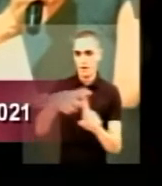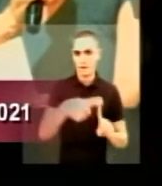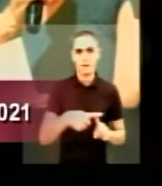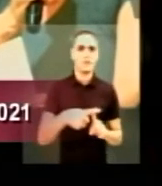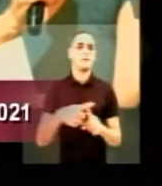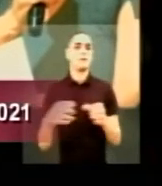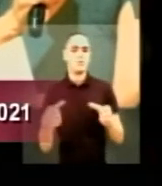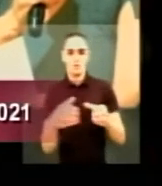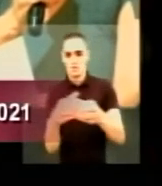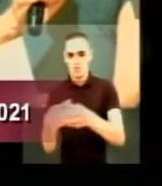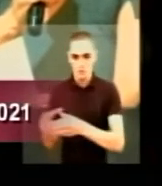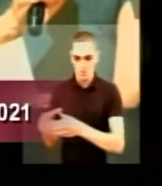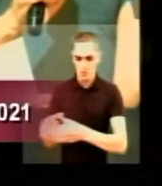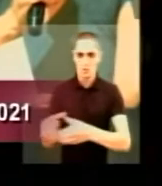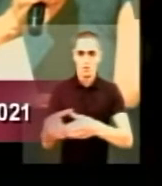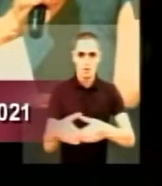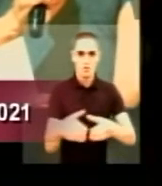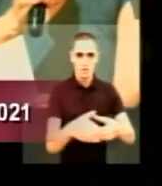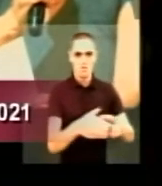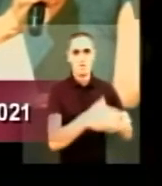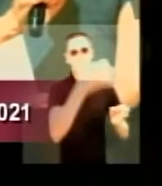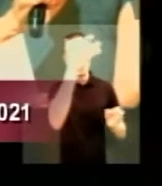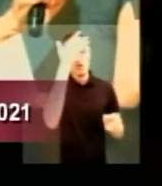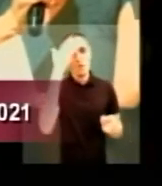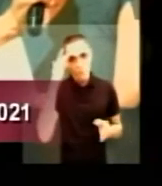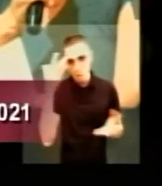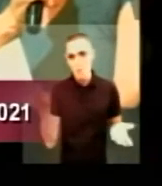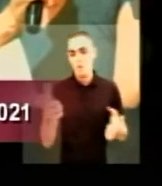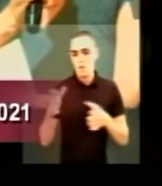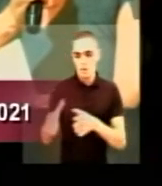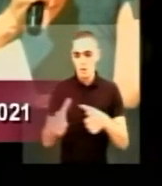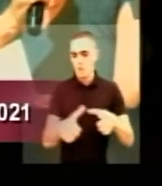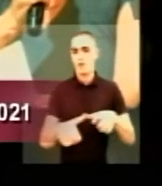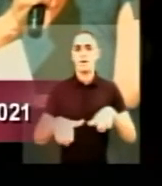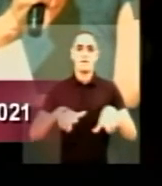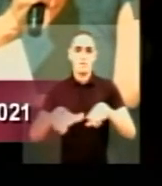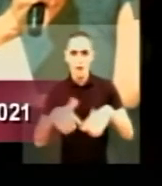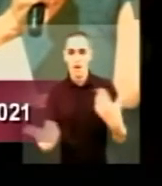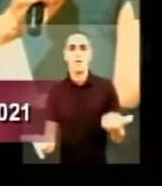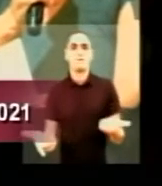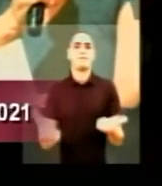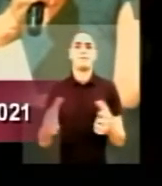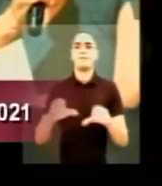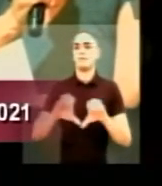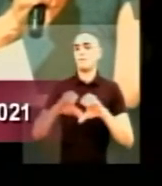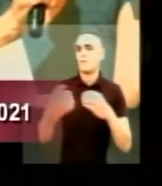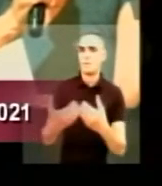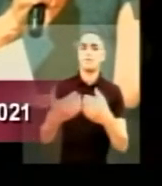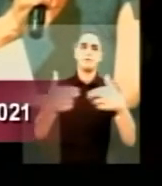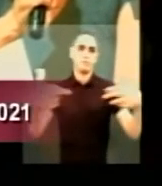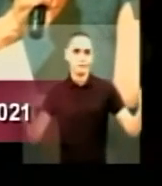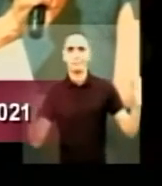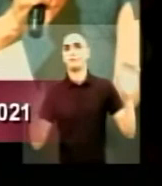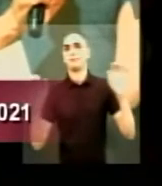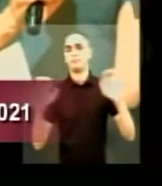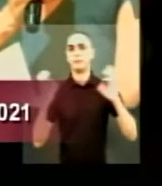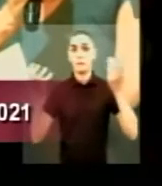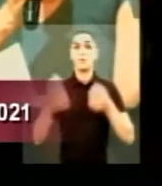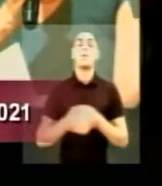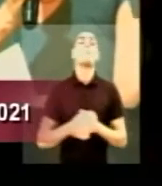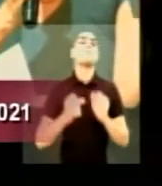pessoas, em local de trabalho, assembleias, eventos, ela deve ser limitada a 25